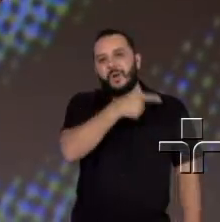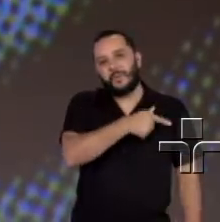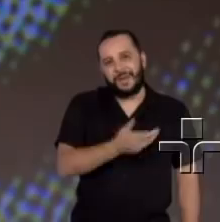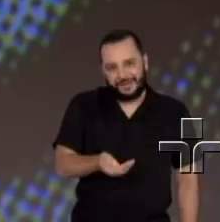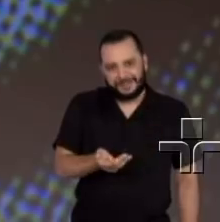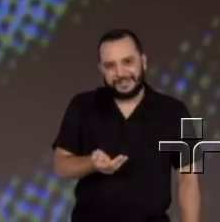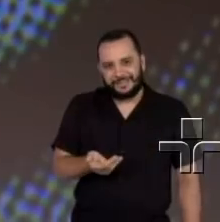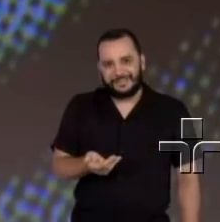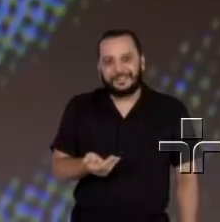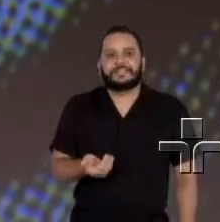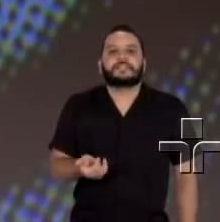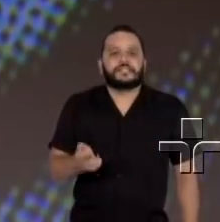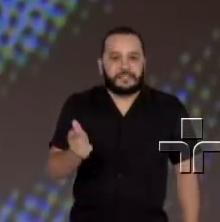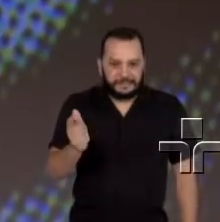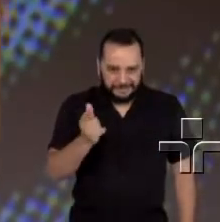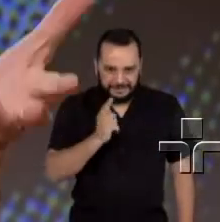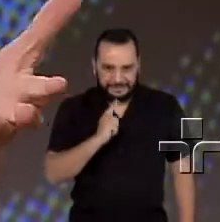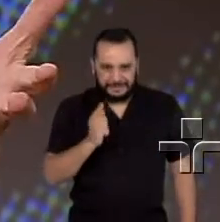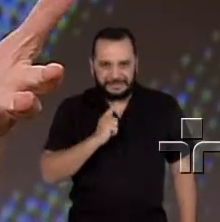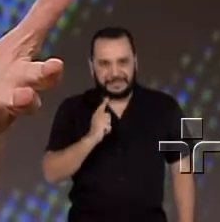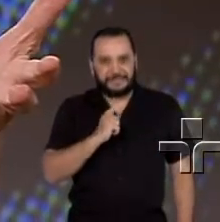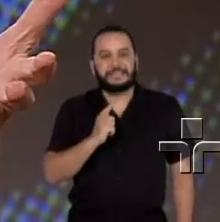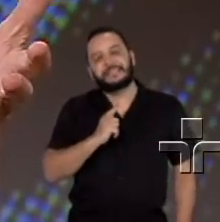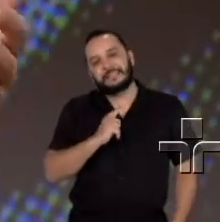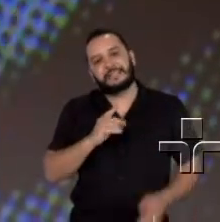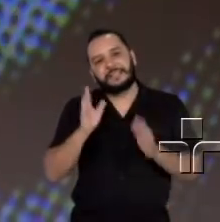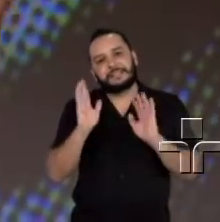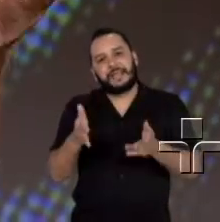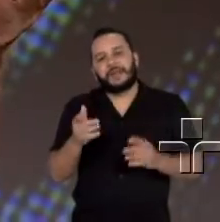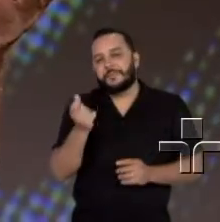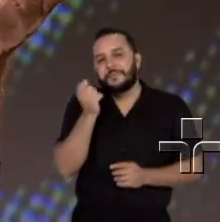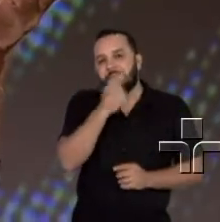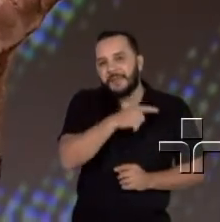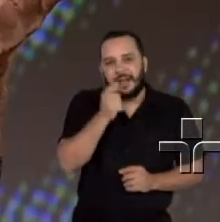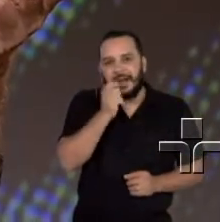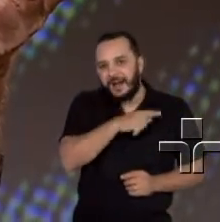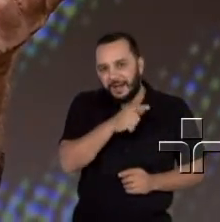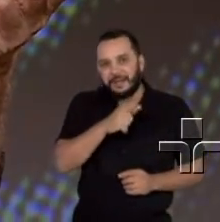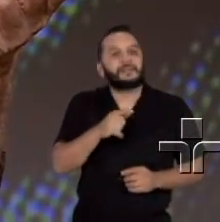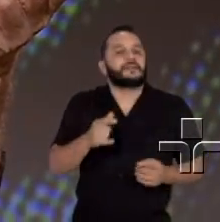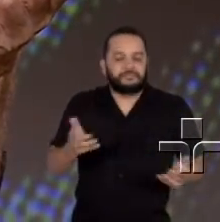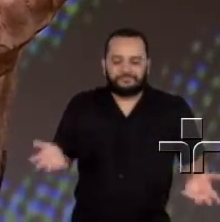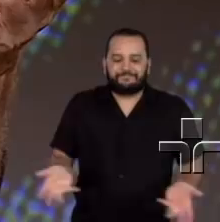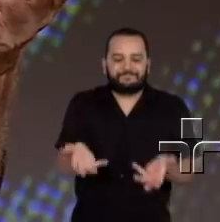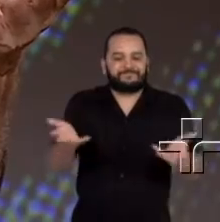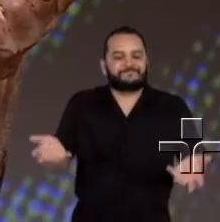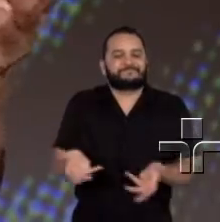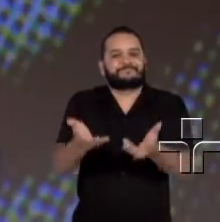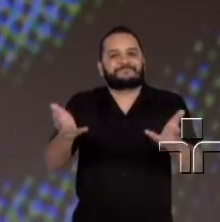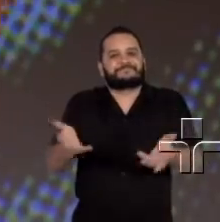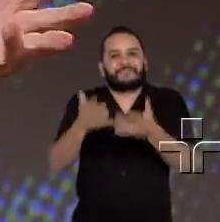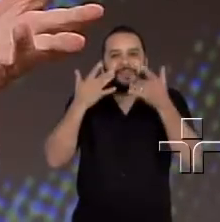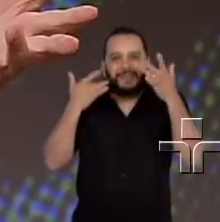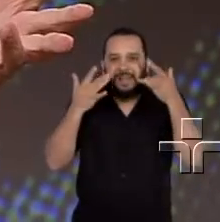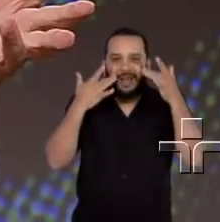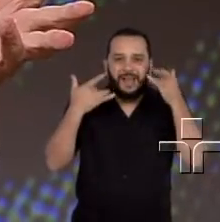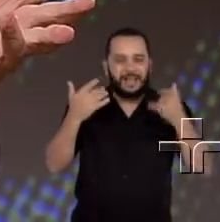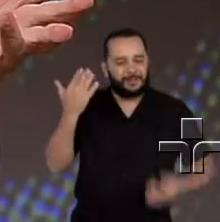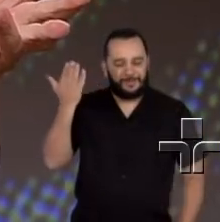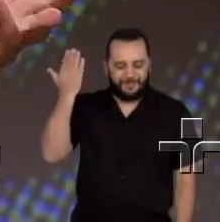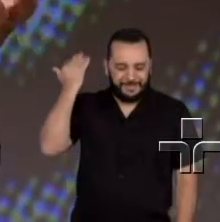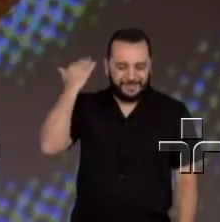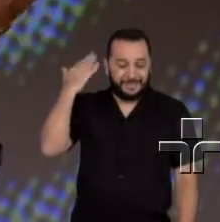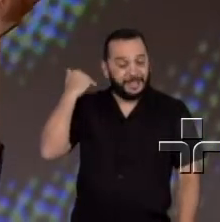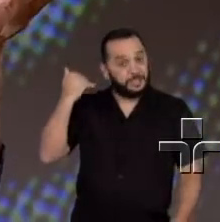ao palco. Era uma lufada de ar fresco que revitalizou o teatro naquela época. O sucesso que nós